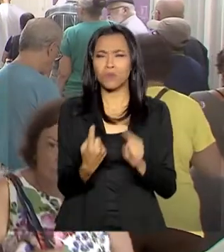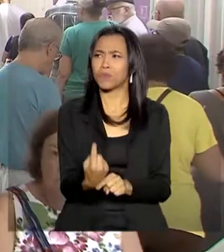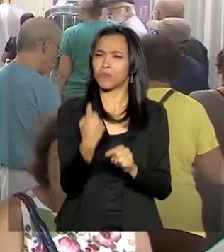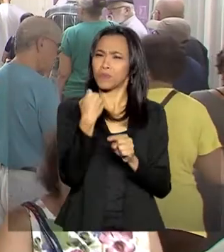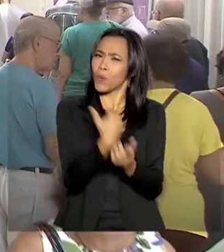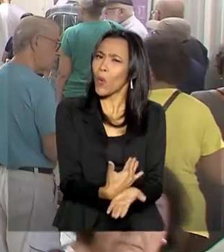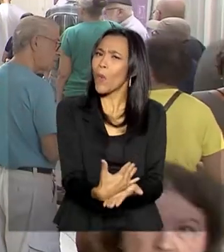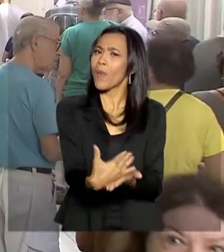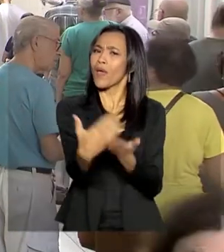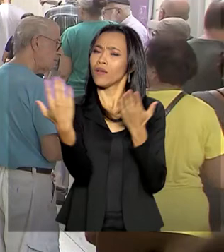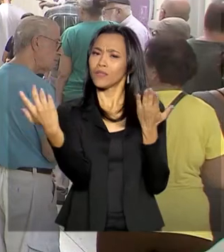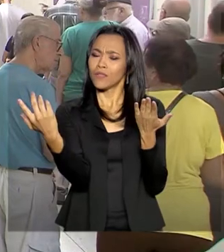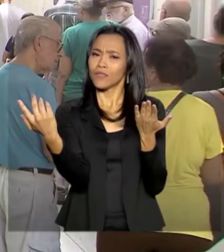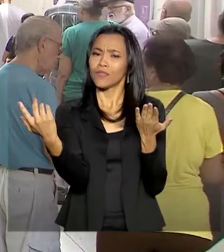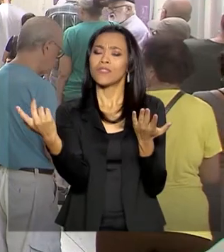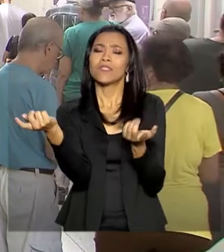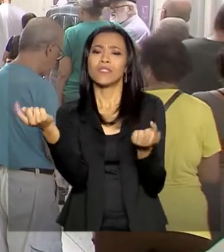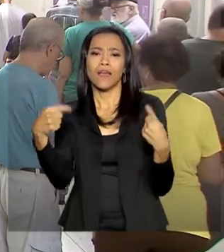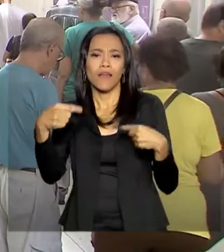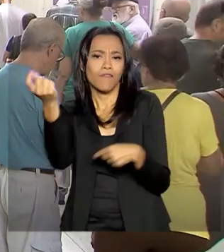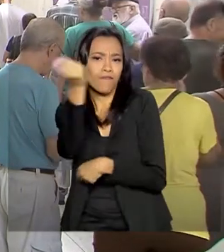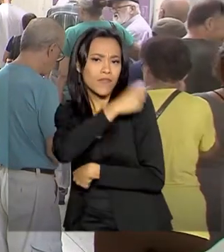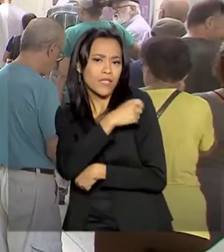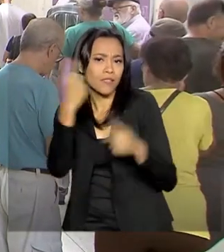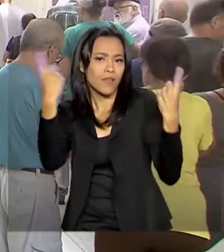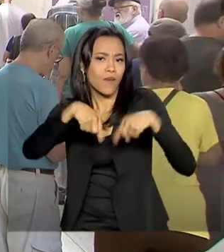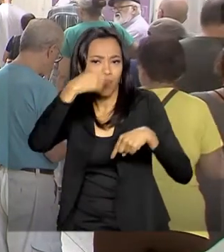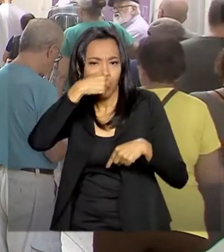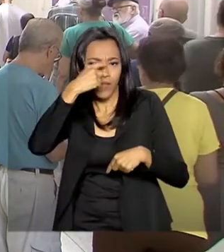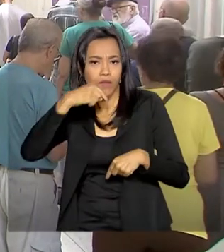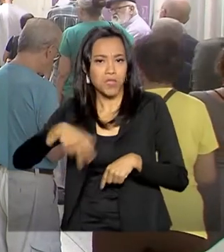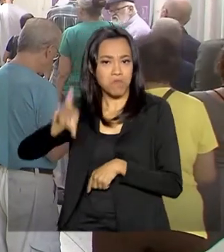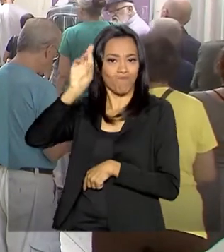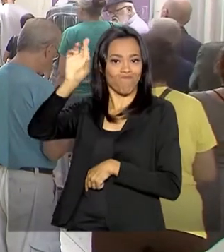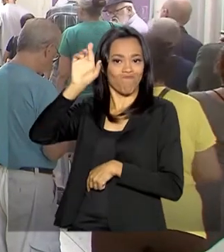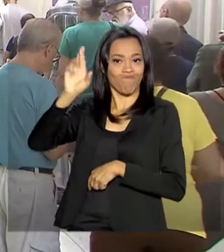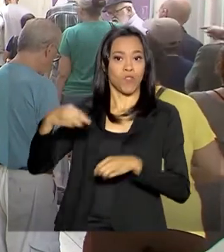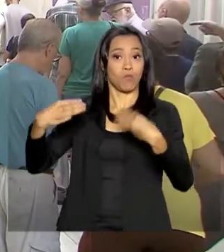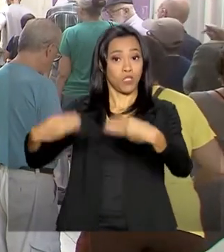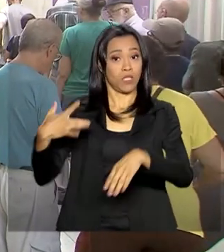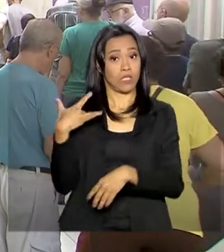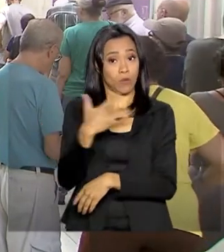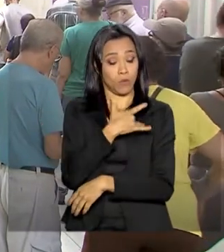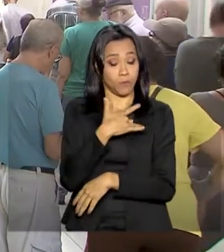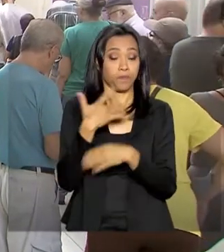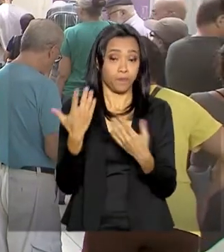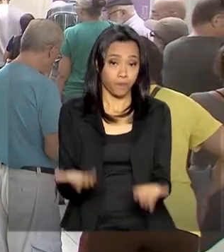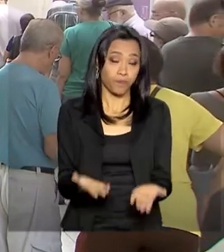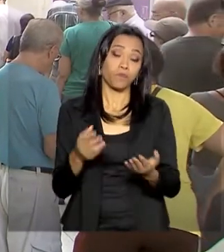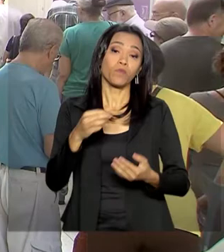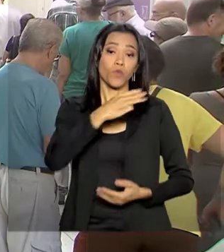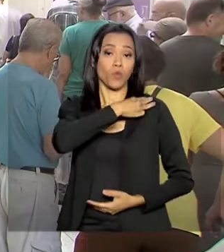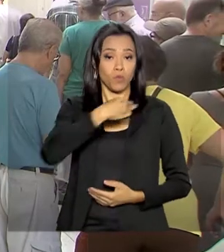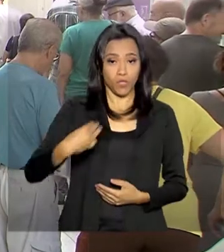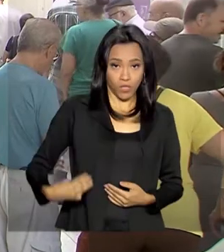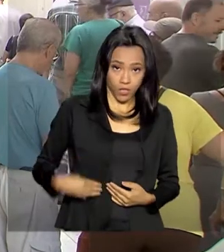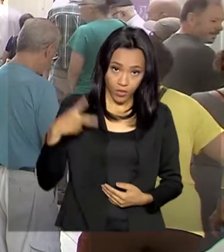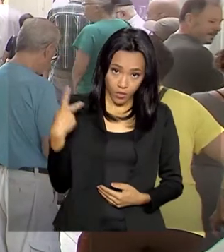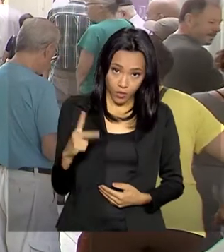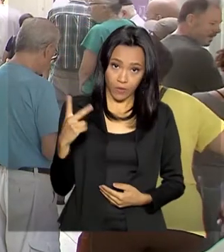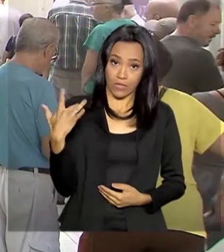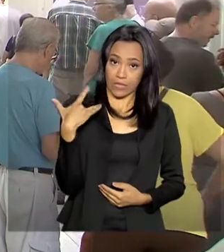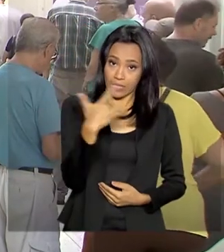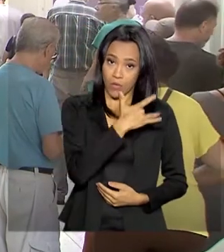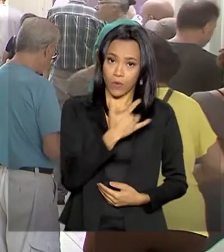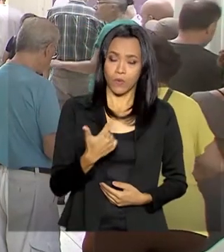nacionais contra a gripe de vacinação promovidas pelo Ministério da Saúde. Falando em Ministério da Saúde, o ministro Luiz Henrique Mandetta